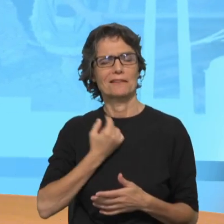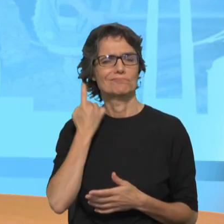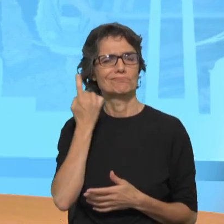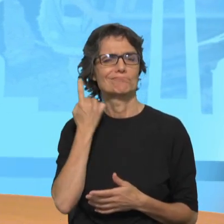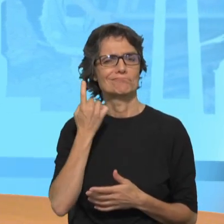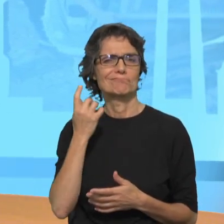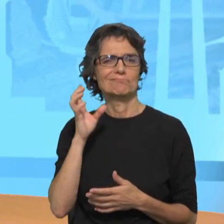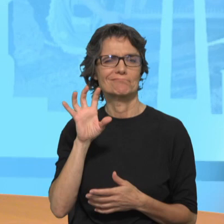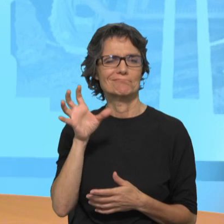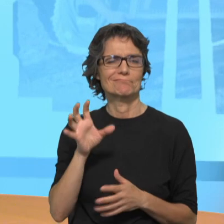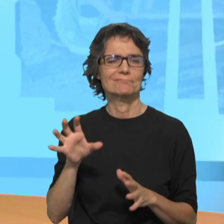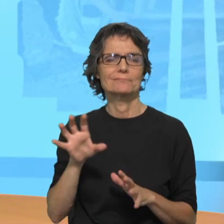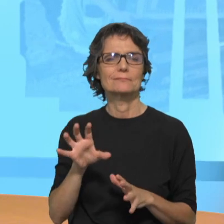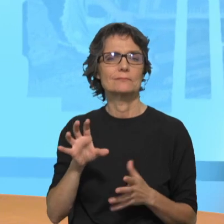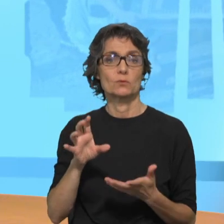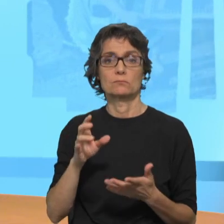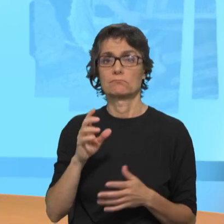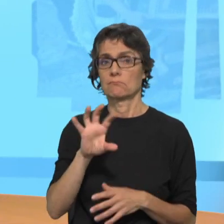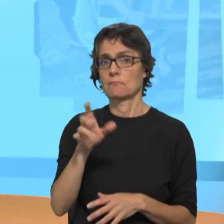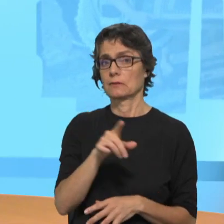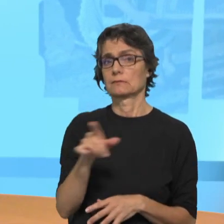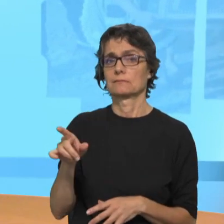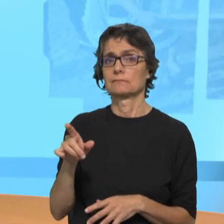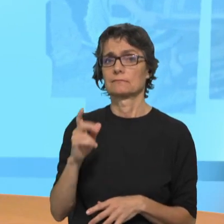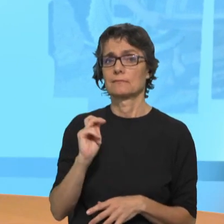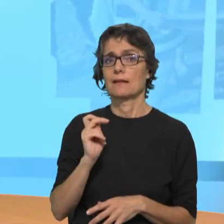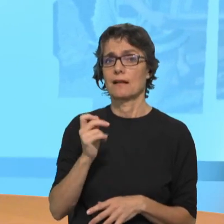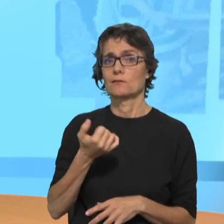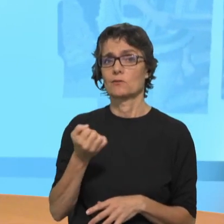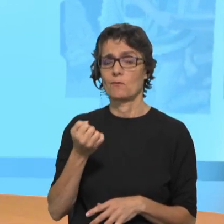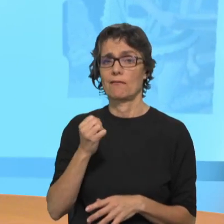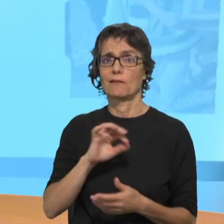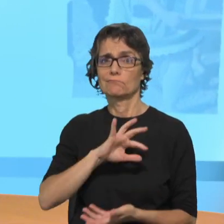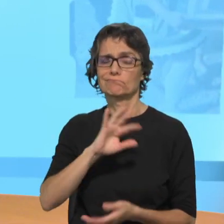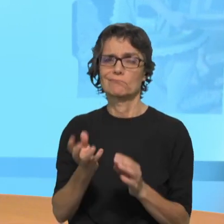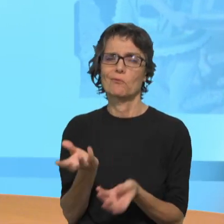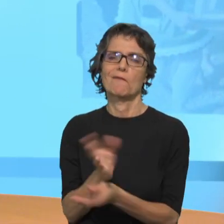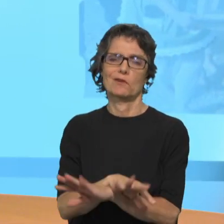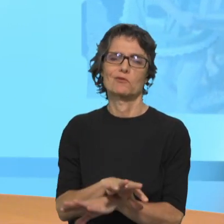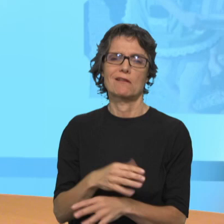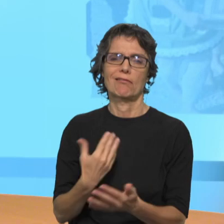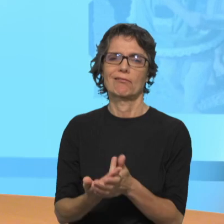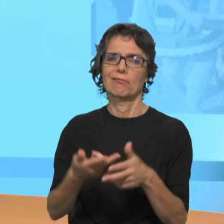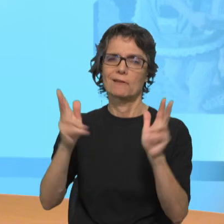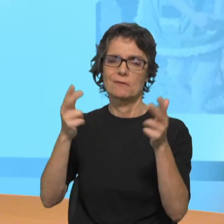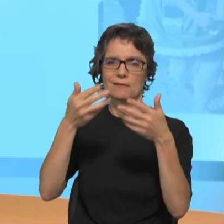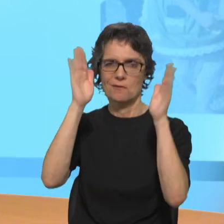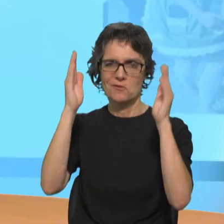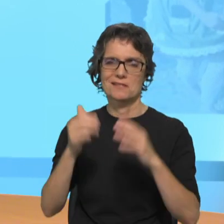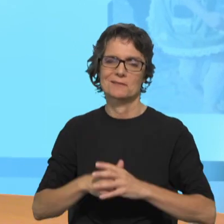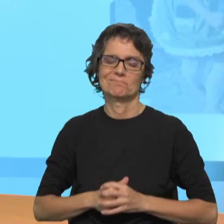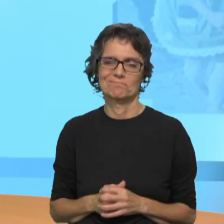nacionais. Um país a 50 anos de distância da revolução que lhe ofereceu a liberdade e a democracia.